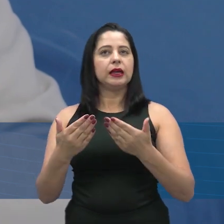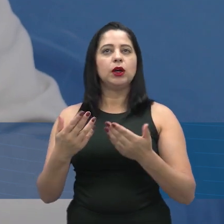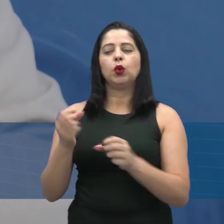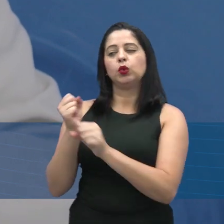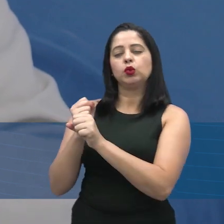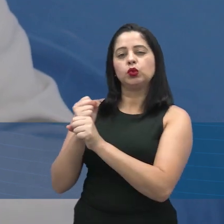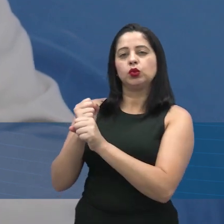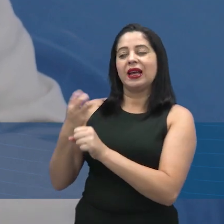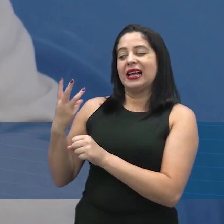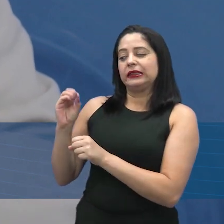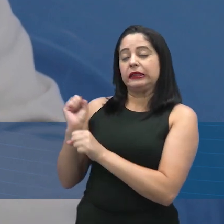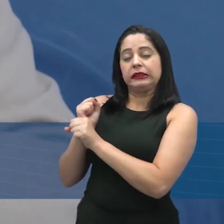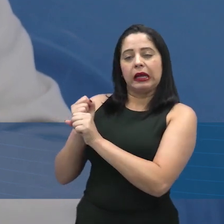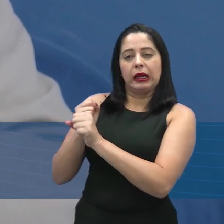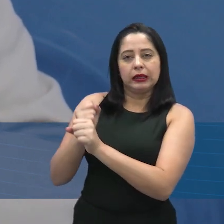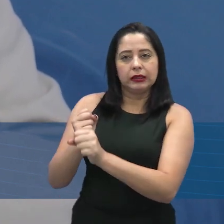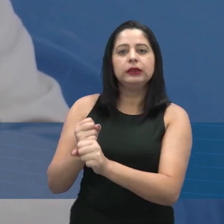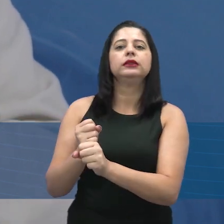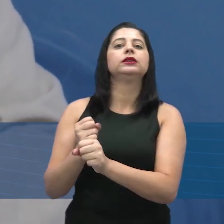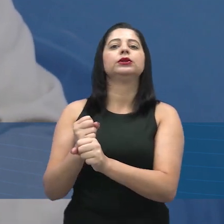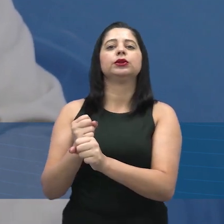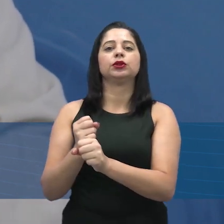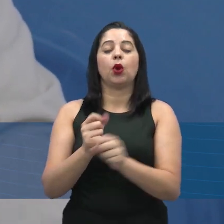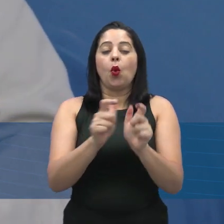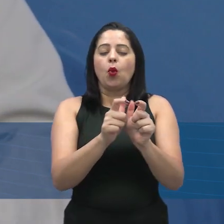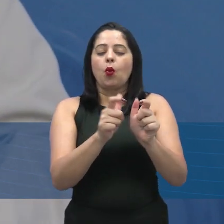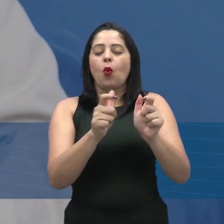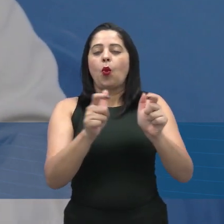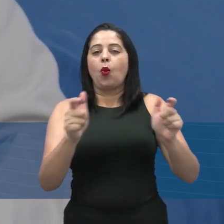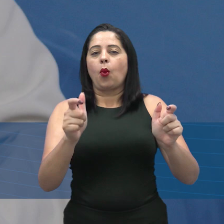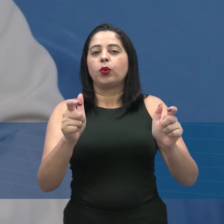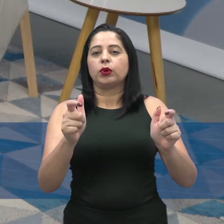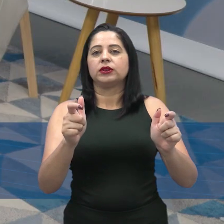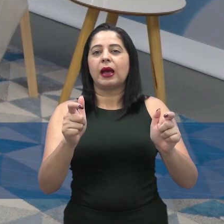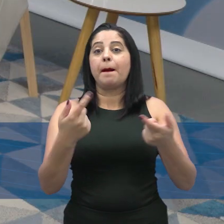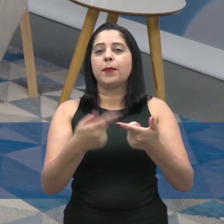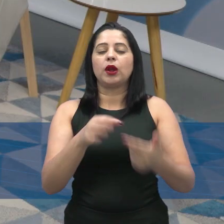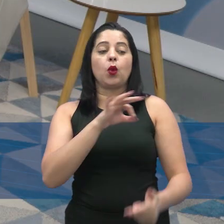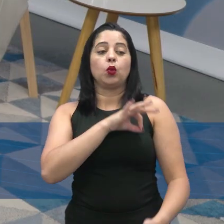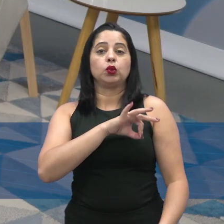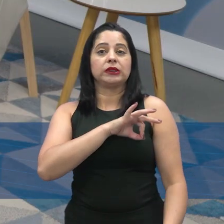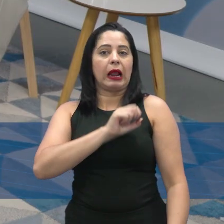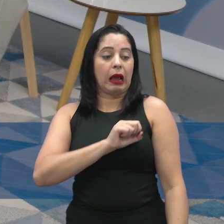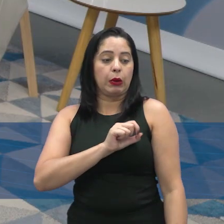décadas, principalmente nos países emergentes, né, onde houve um crescimento de renda